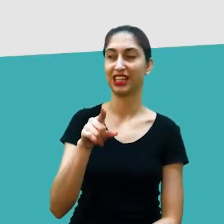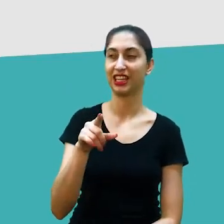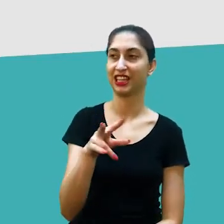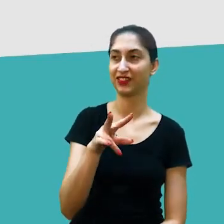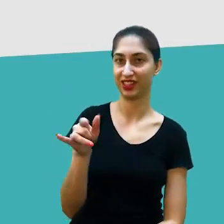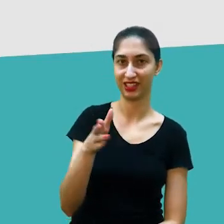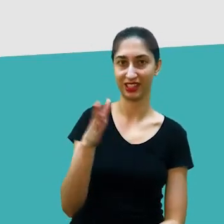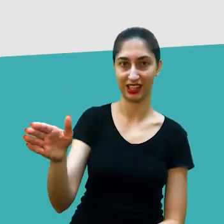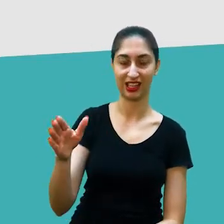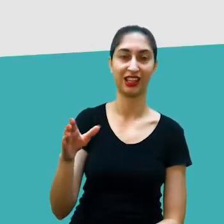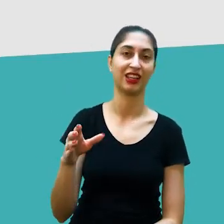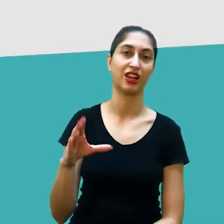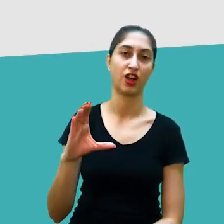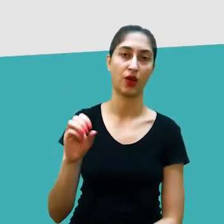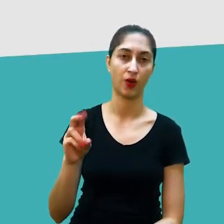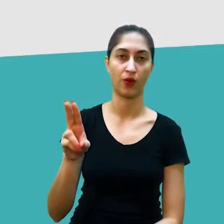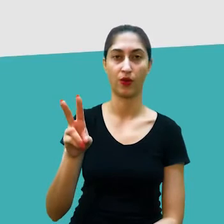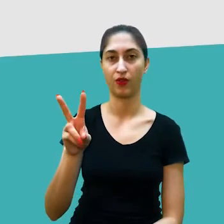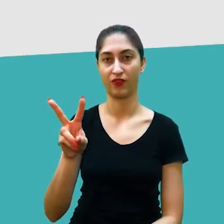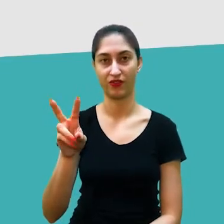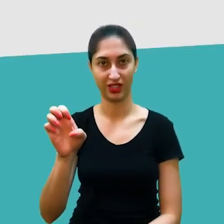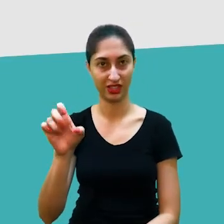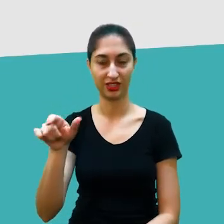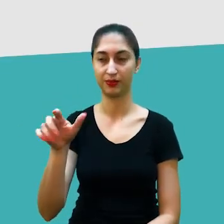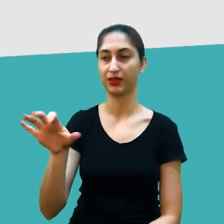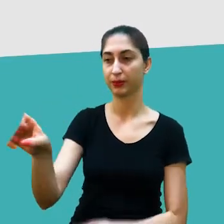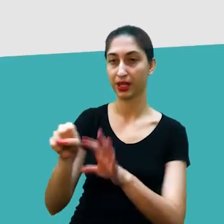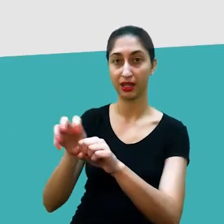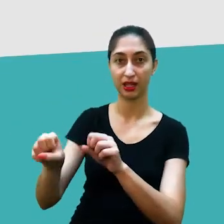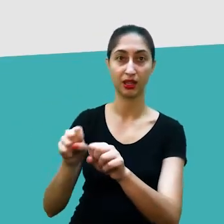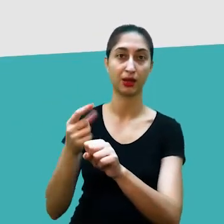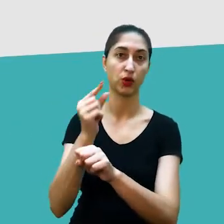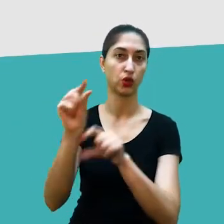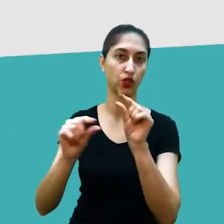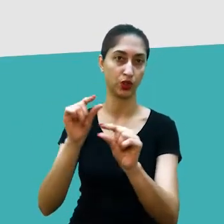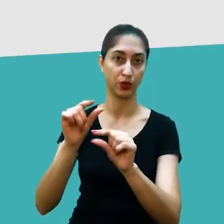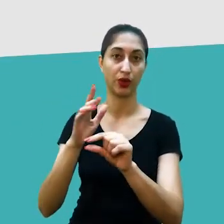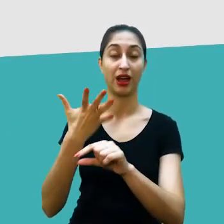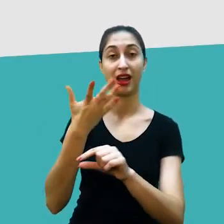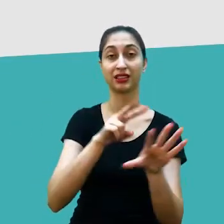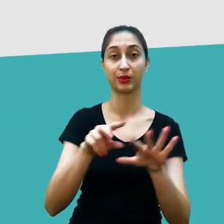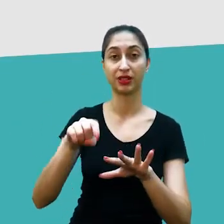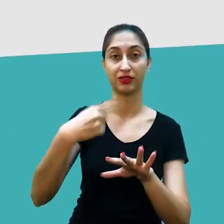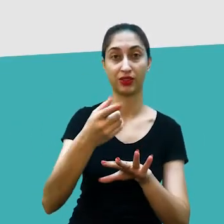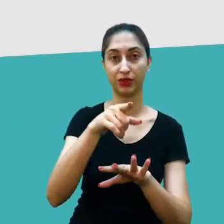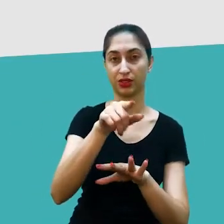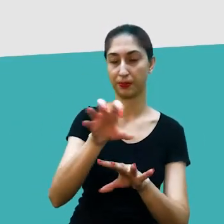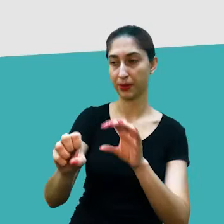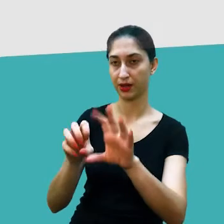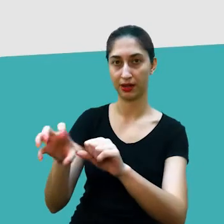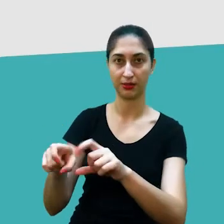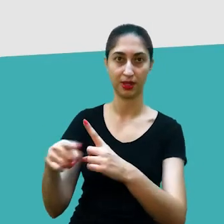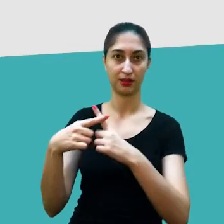Não, você colhe algumas, do outro pé você colhe algumas, porque na semana que vem você vai lá e colhe de novo. Os nossos povos